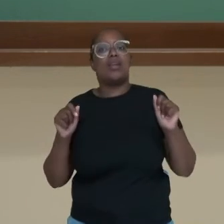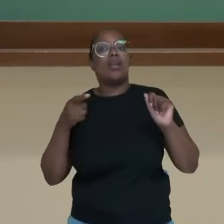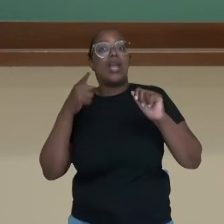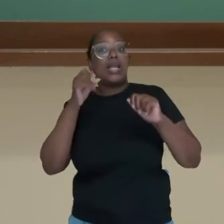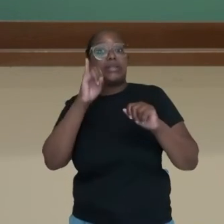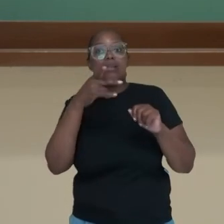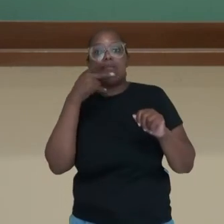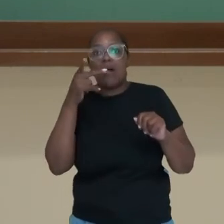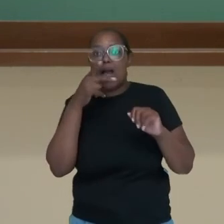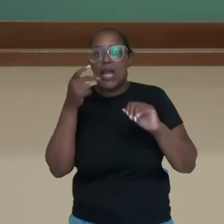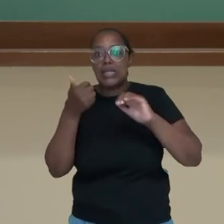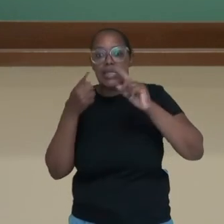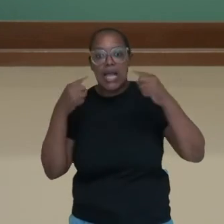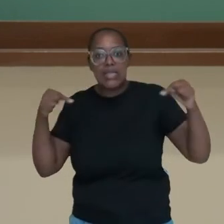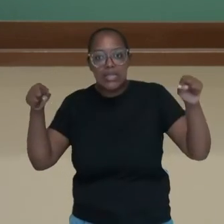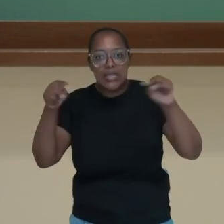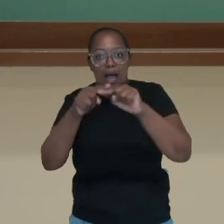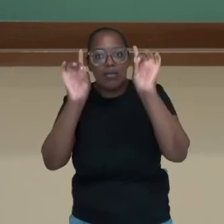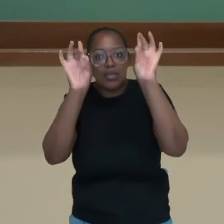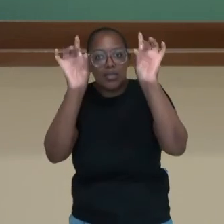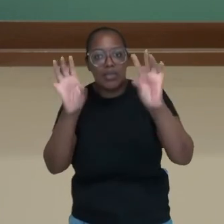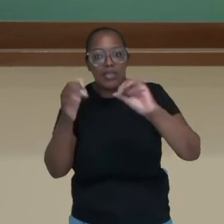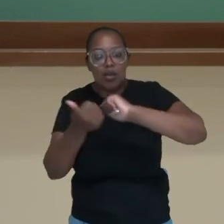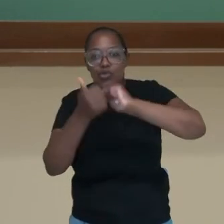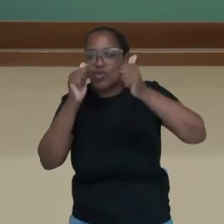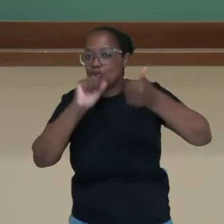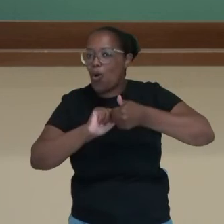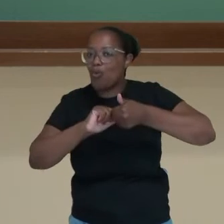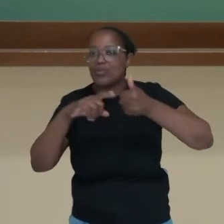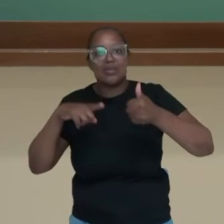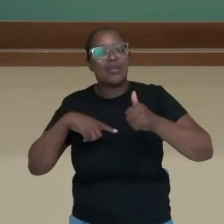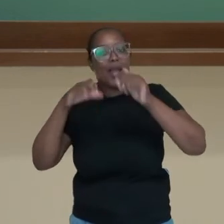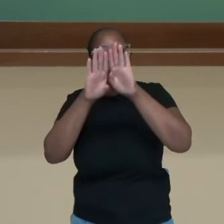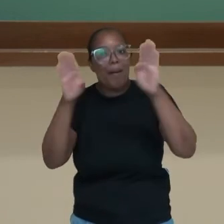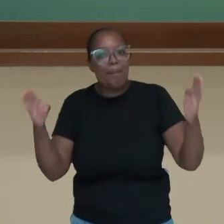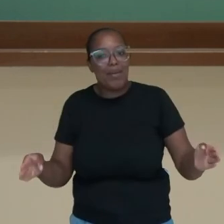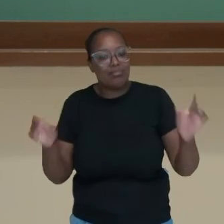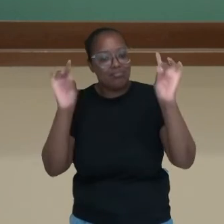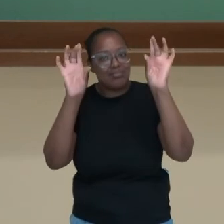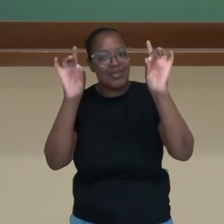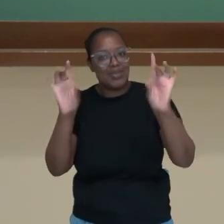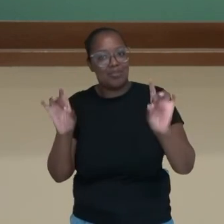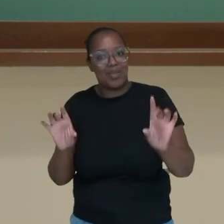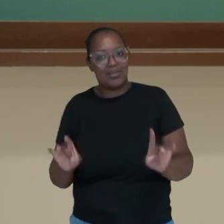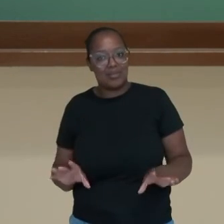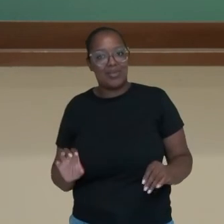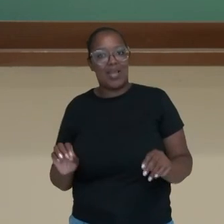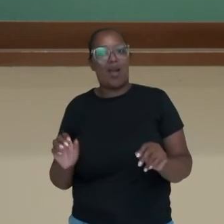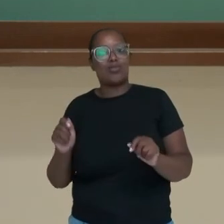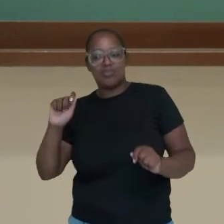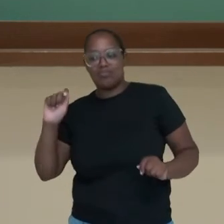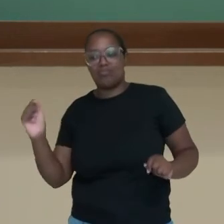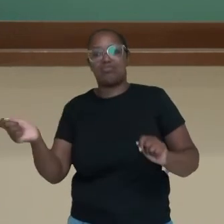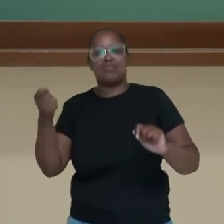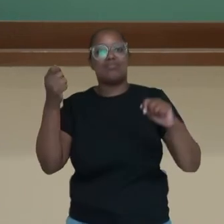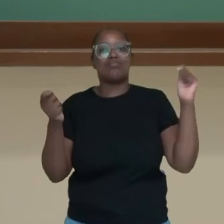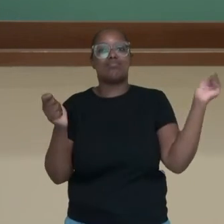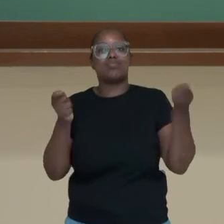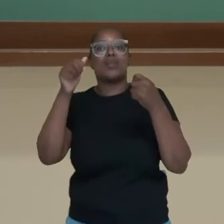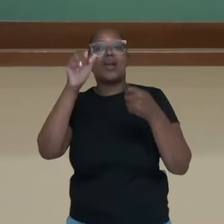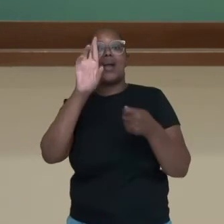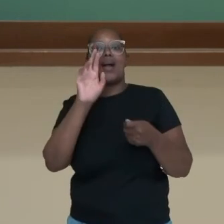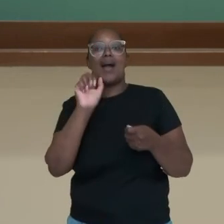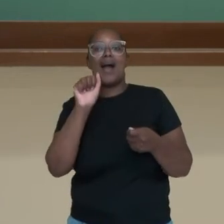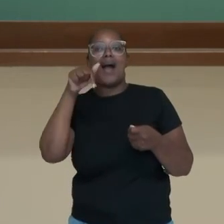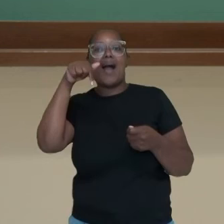jogos, tem uma mesa de ping-pong. É considerado um dos esportes mais populares do